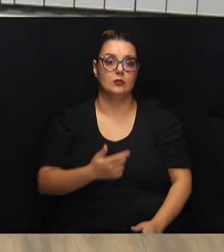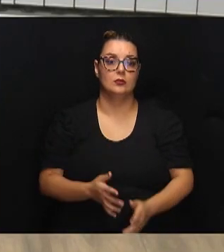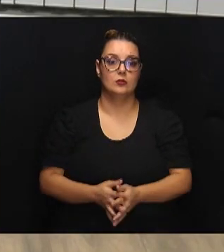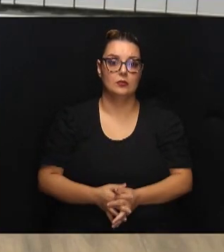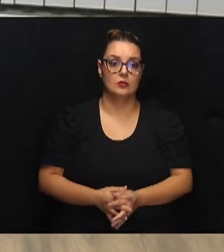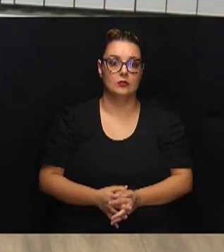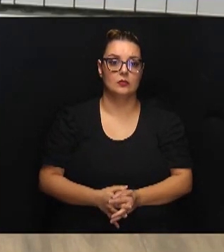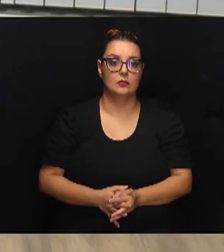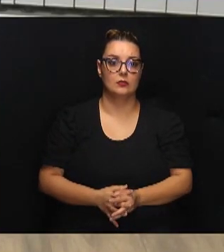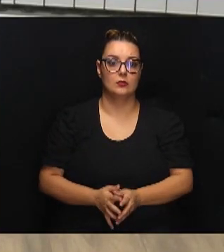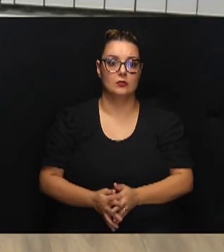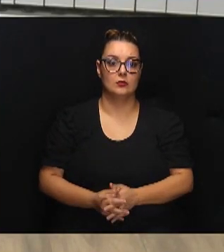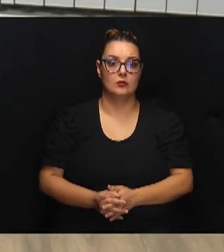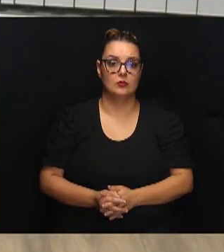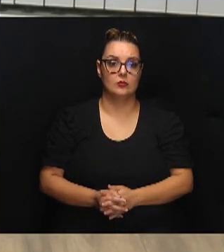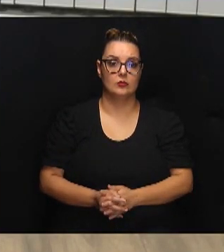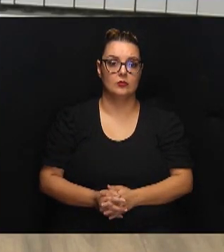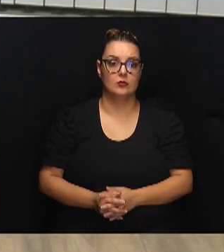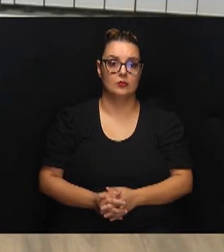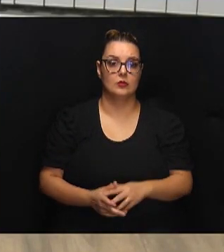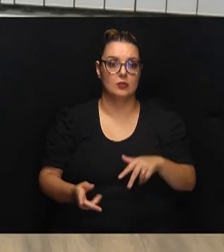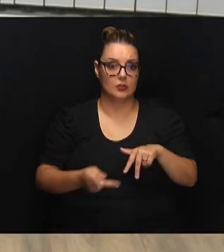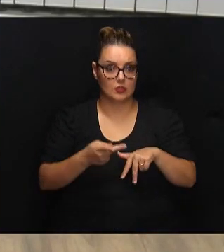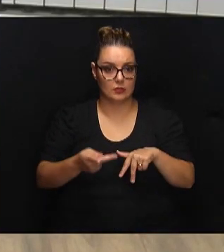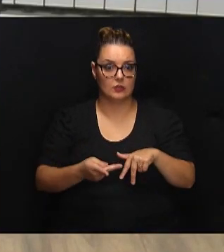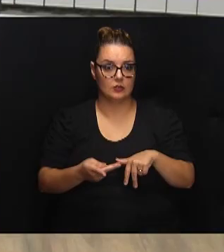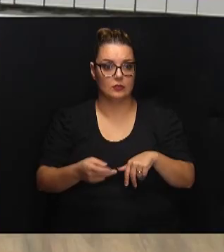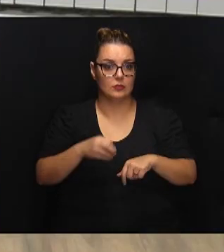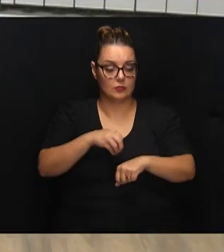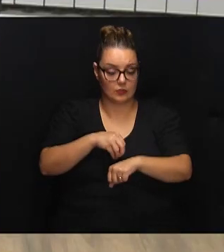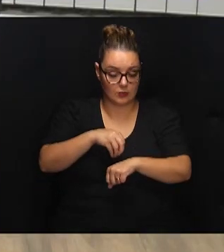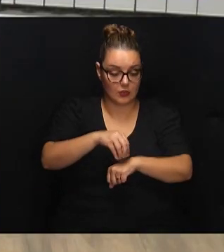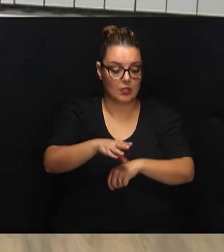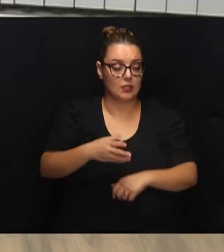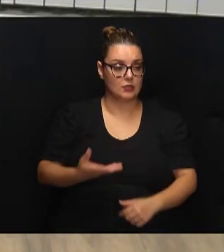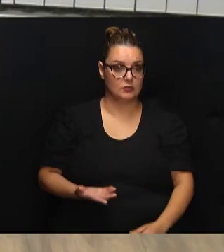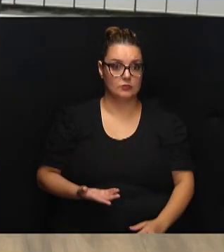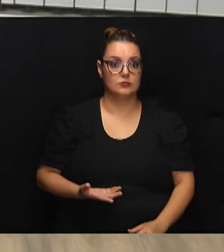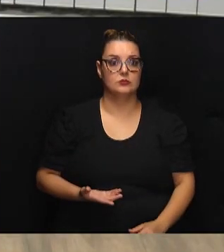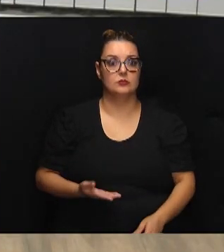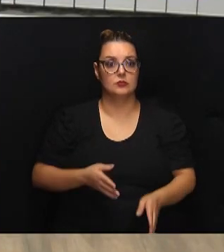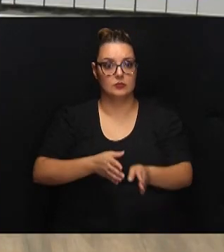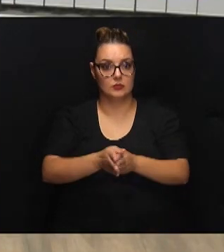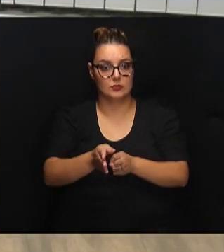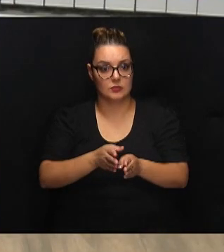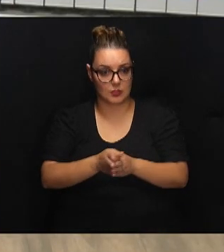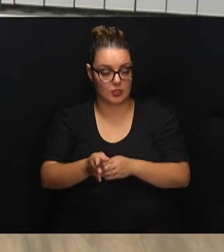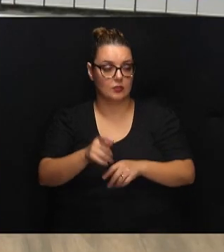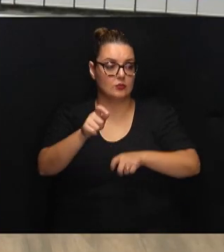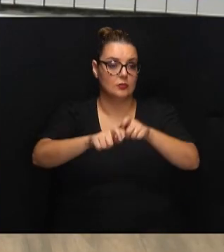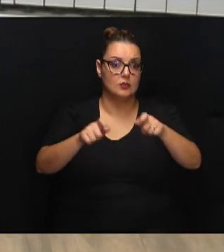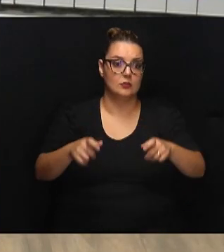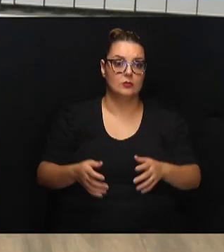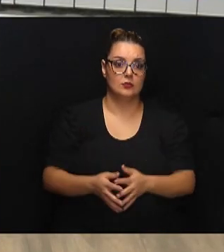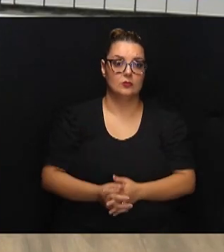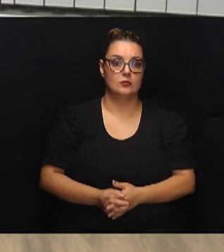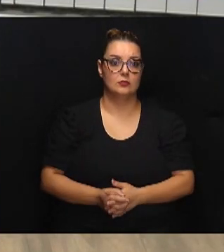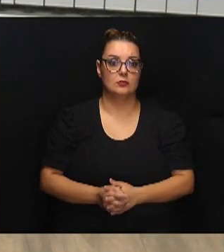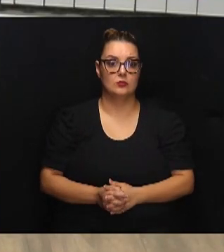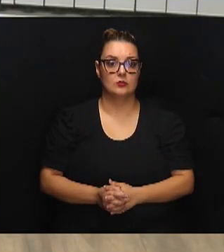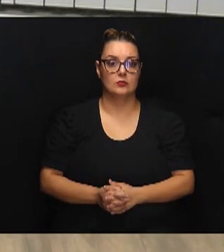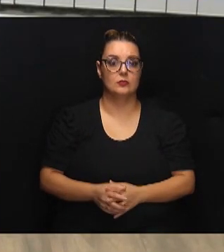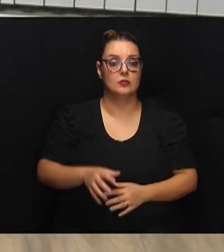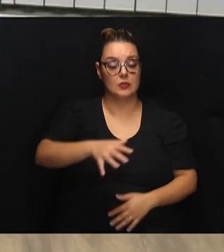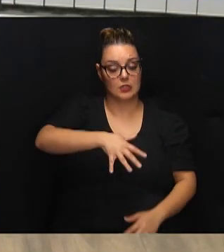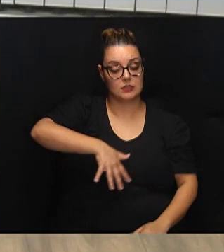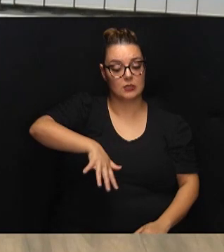e nelas uma dica, né? Um conselho para as pessoas que estão nesse